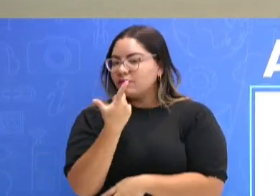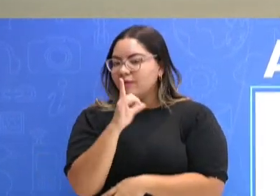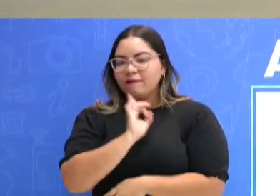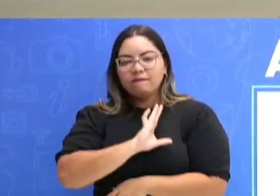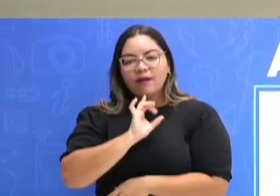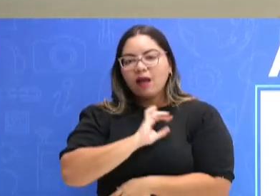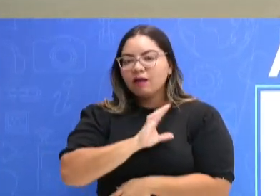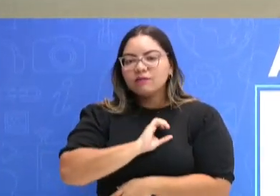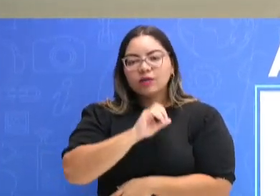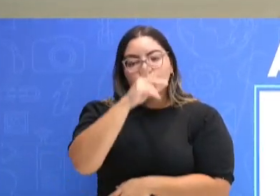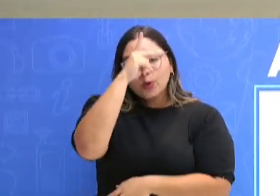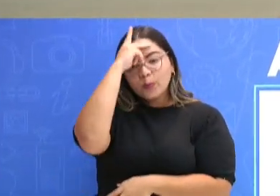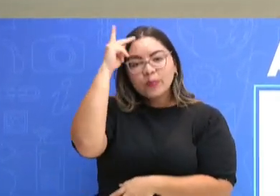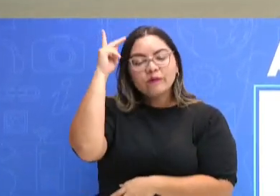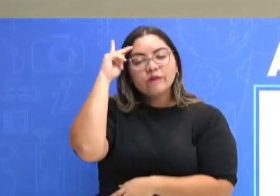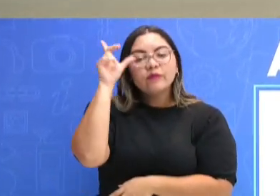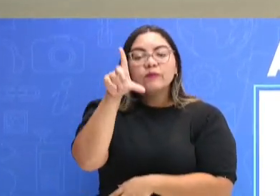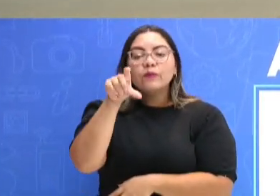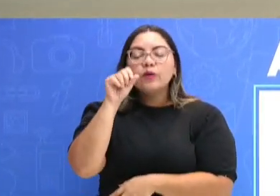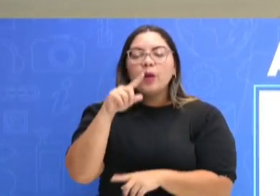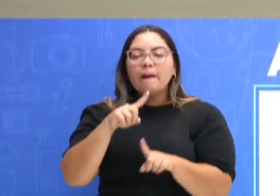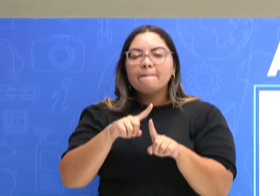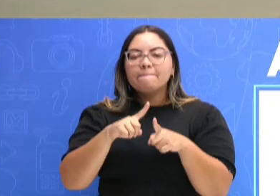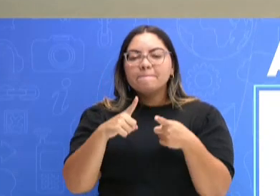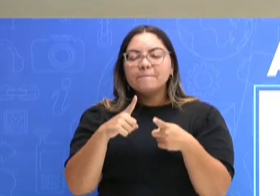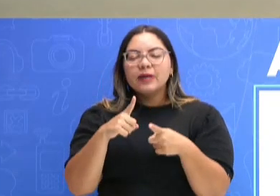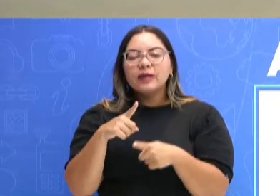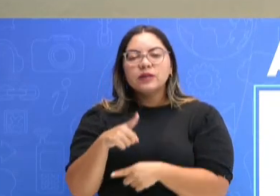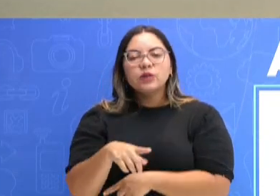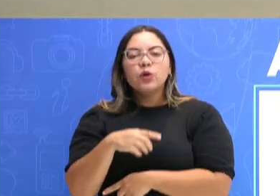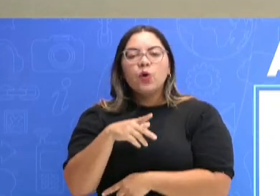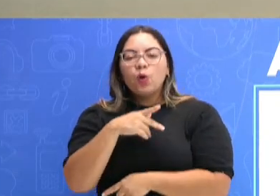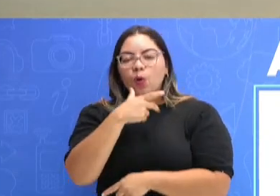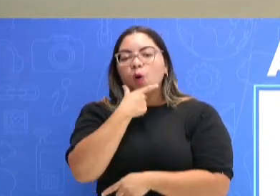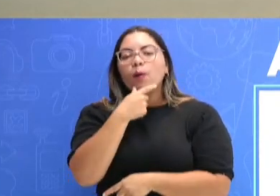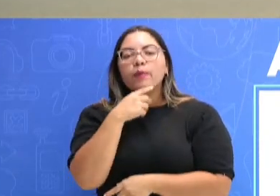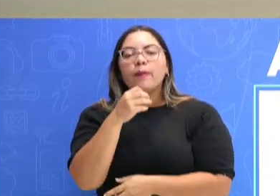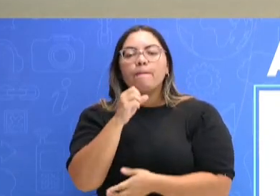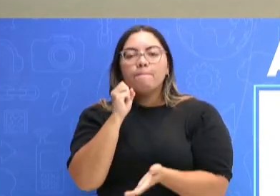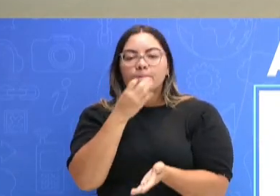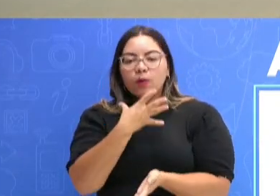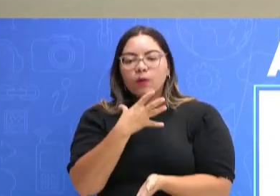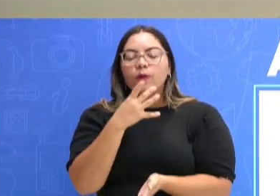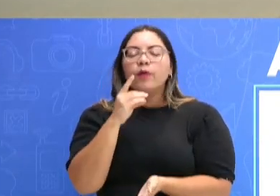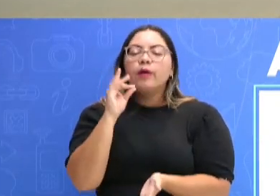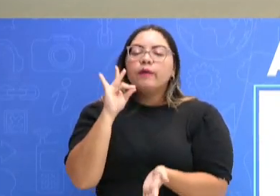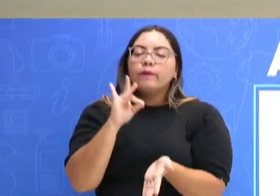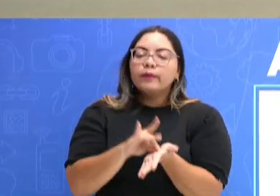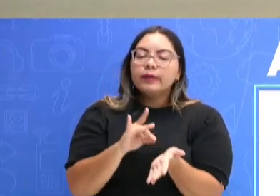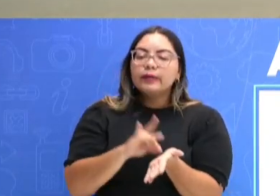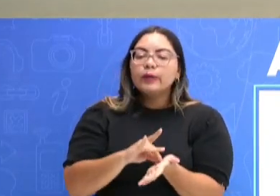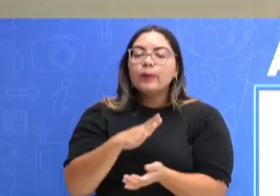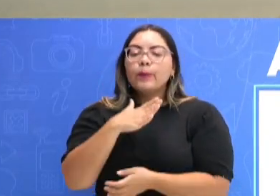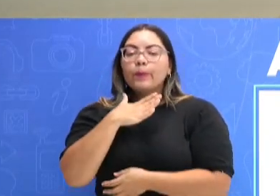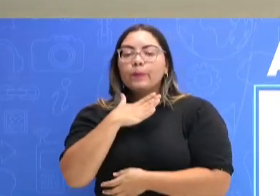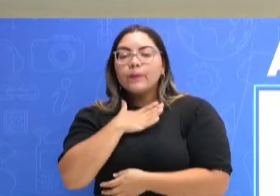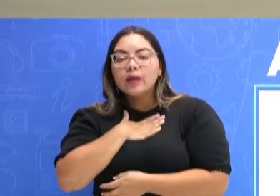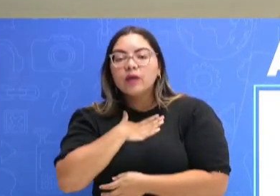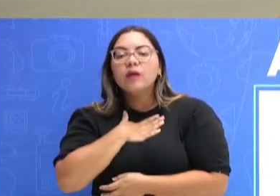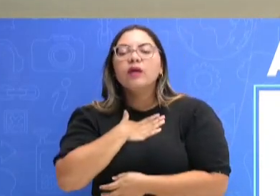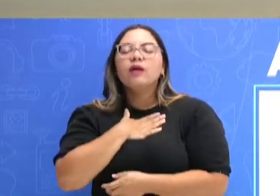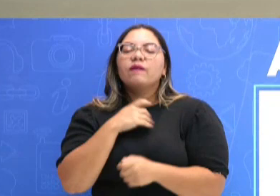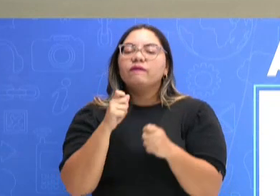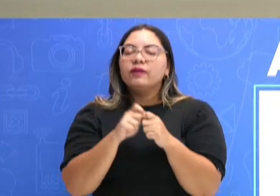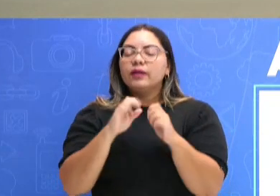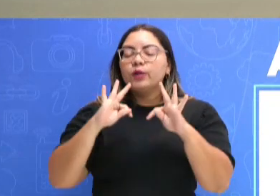escolheu. Você sentirá orgulho, porque esse aqui é autêntico e verdadeiro. Que o que eu puder fazer do meu para vocês, eu